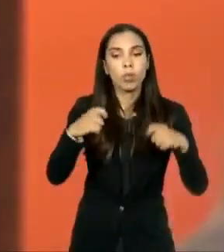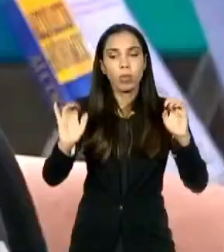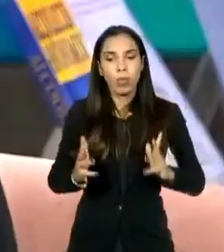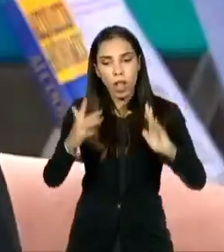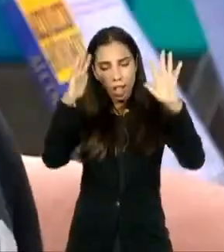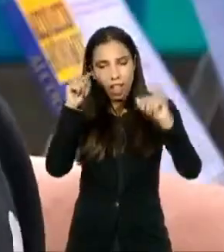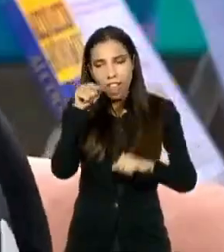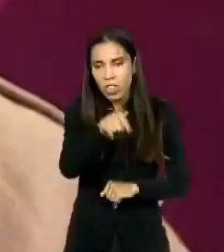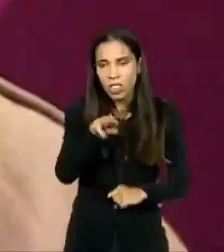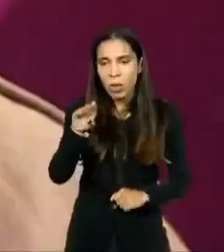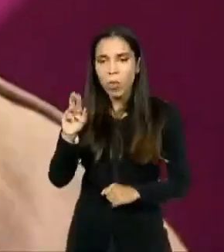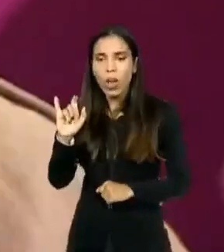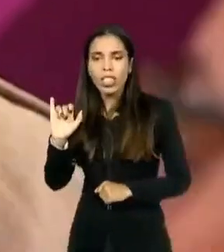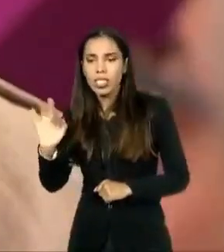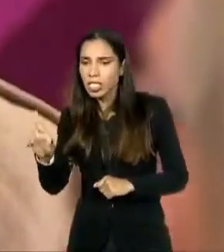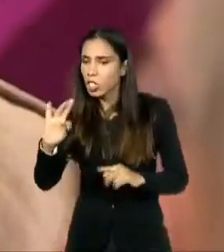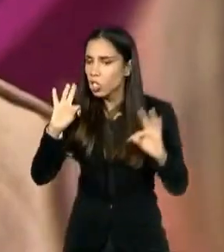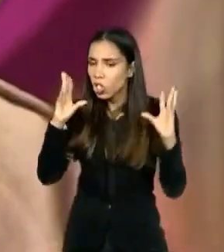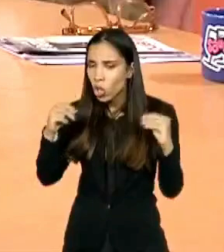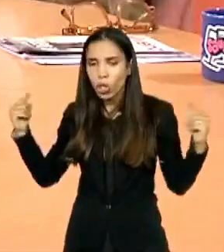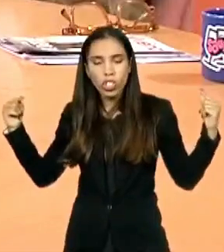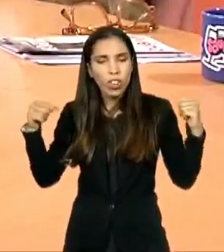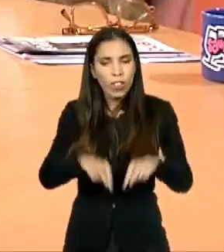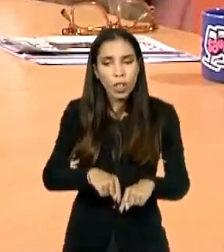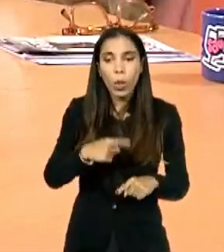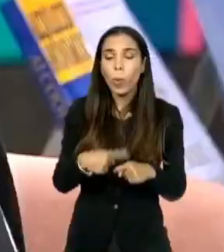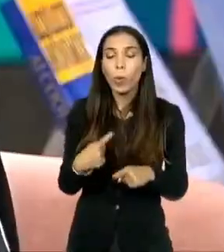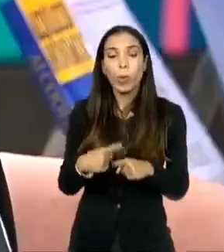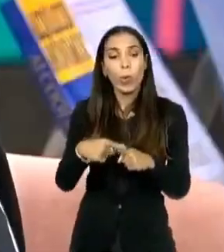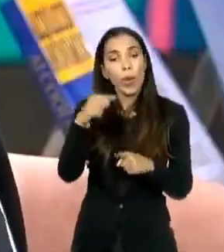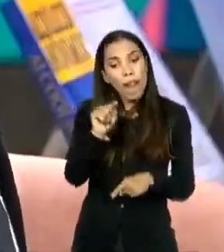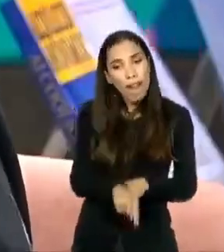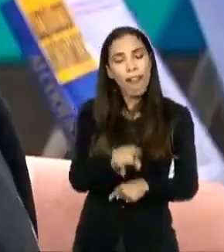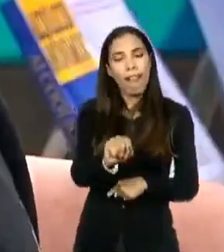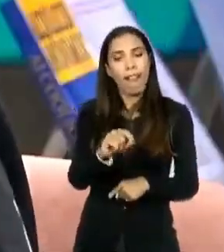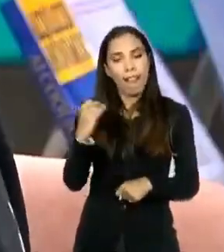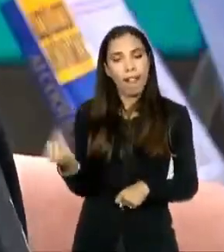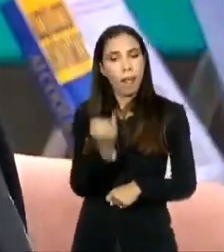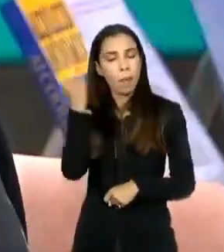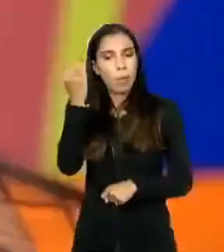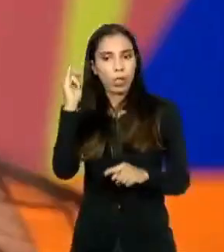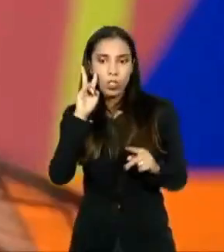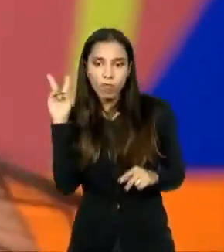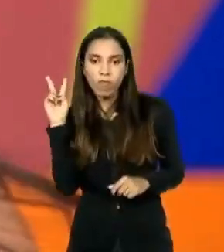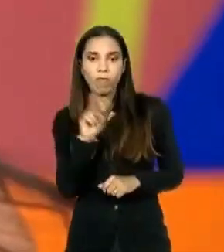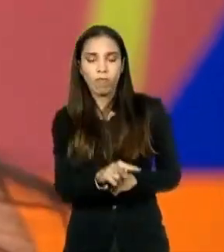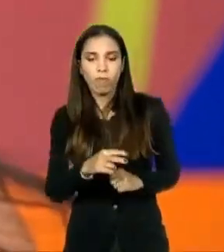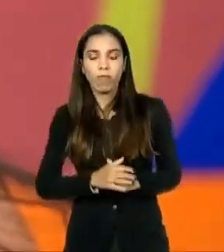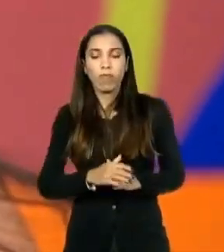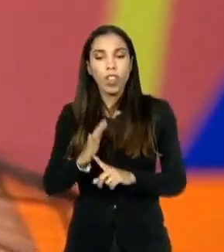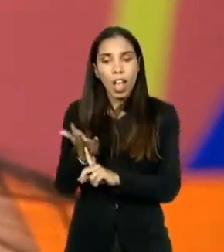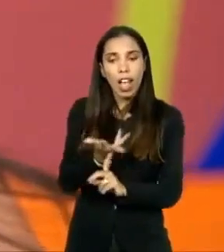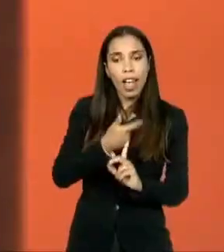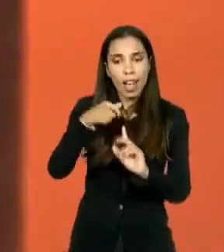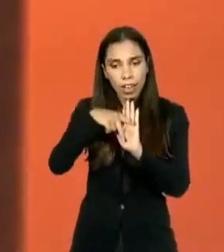você, Moacir, ou todo mundo que vem aqui a esse programa, porque isso é que é o importante de se enxergar quando se faz arte